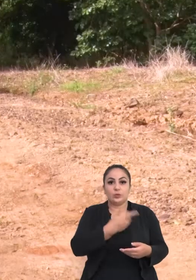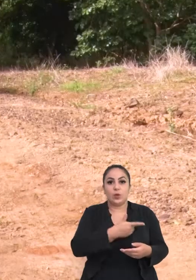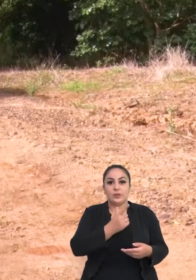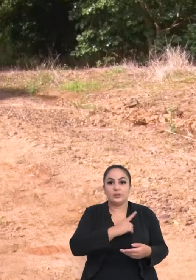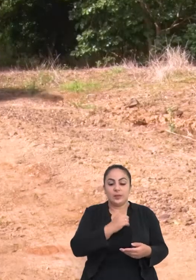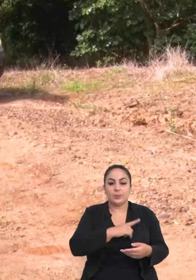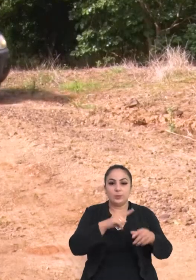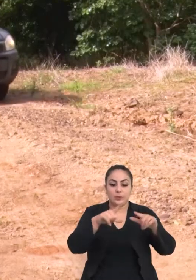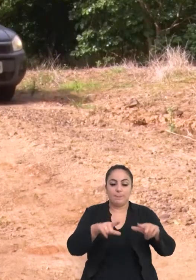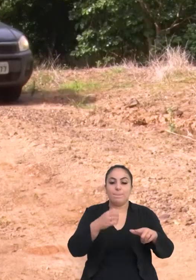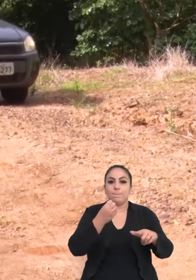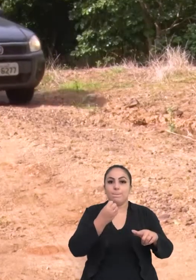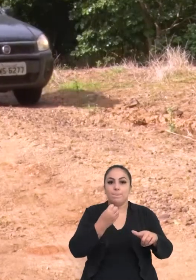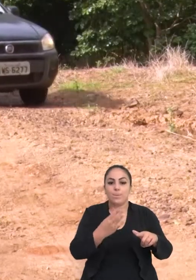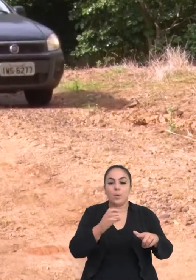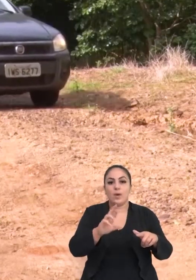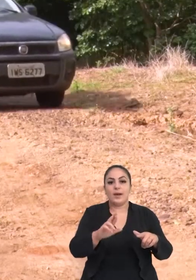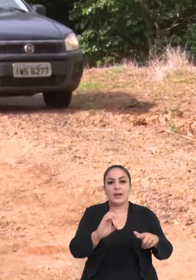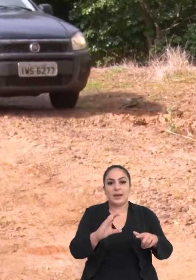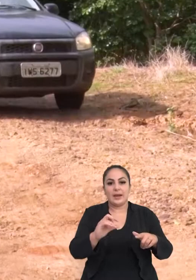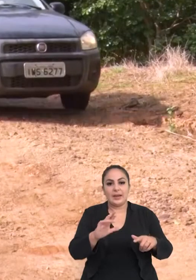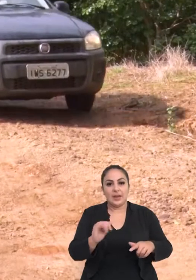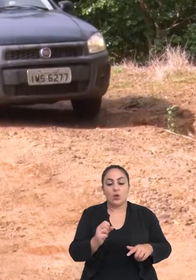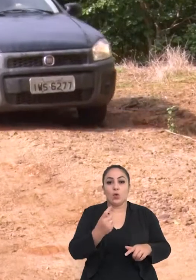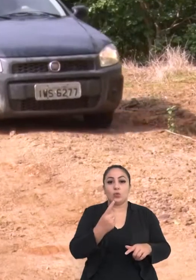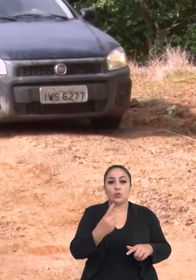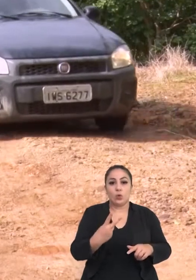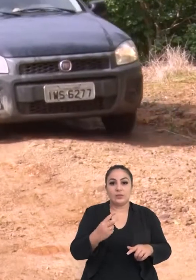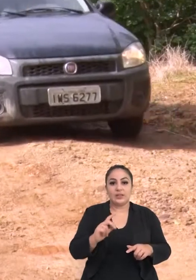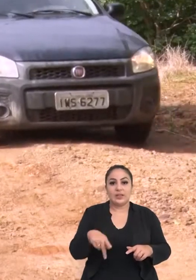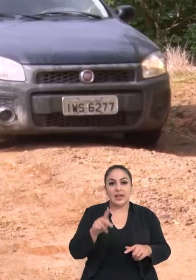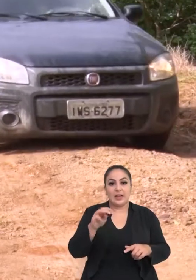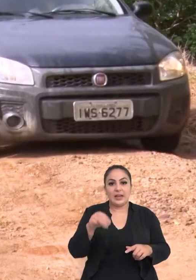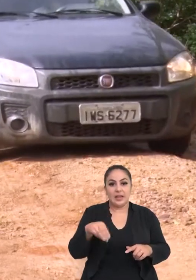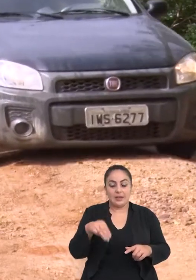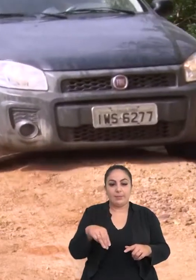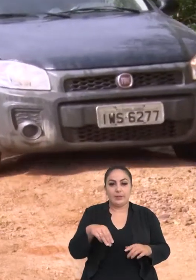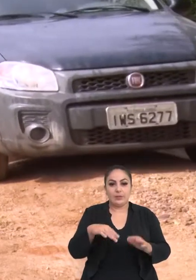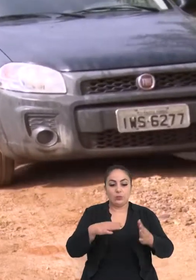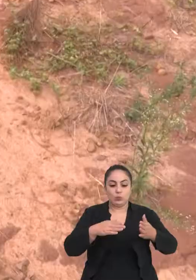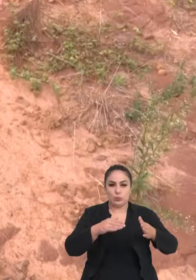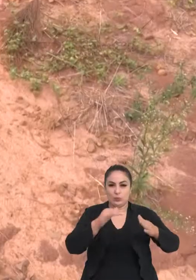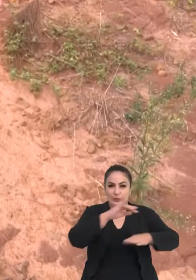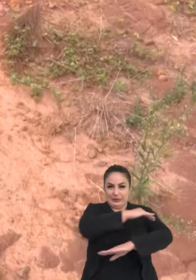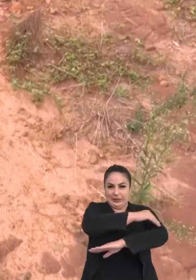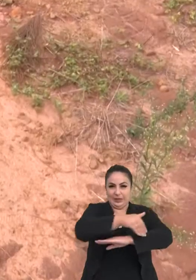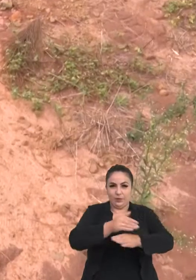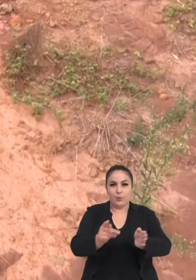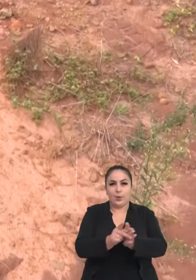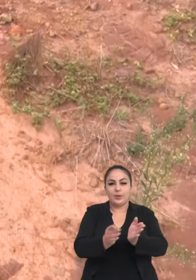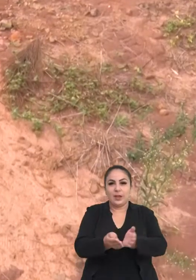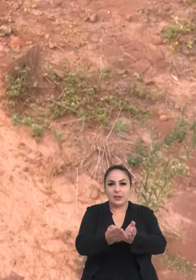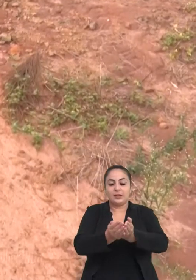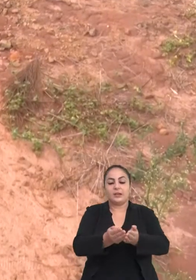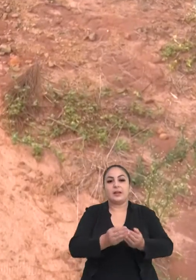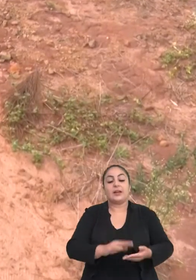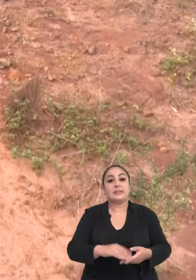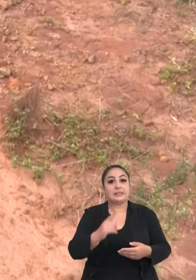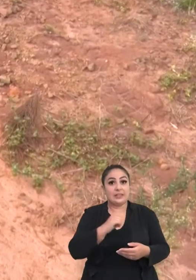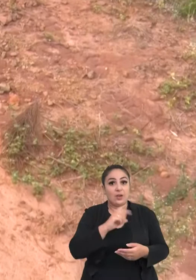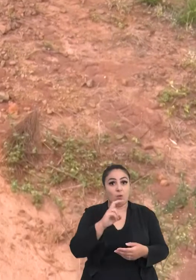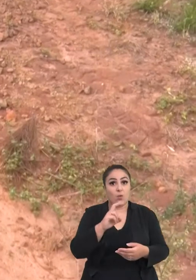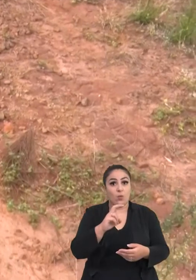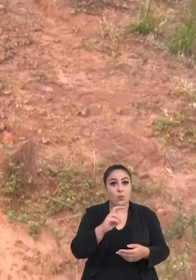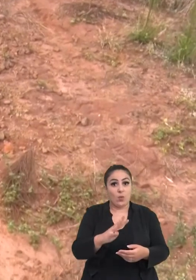no assentamento Bom Recreio, a 12 quilômetros do trevo da Caravela. Aqui residem cerca de